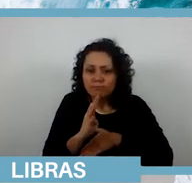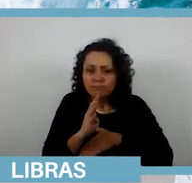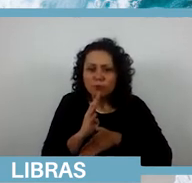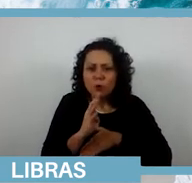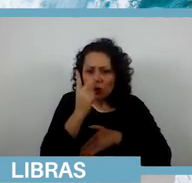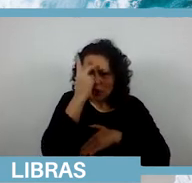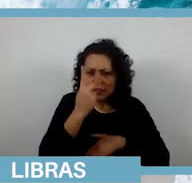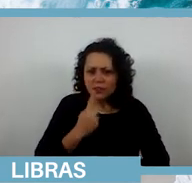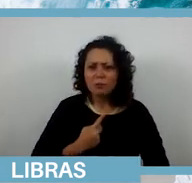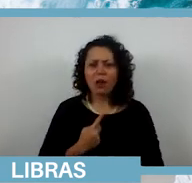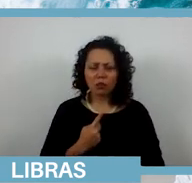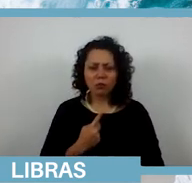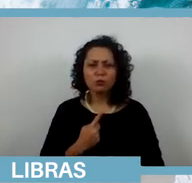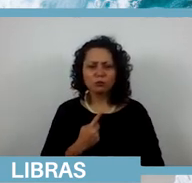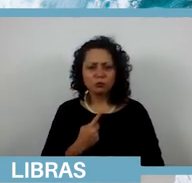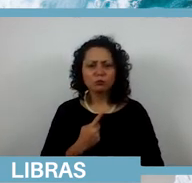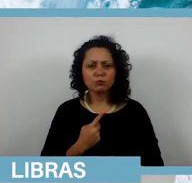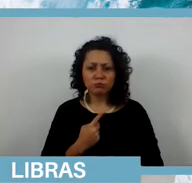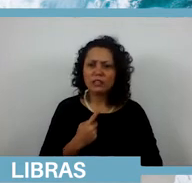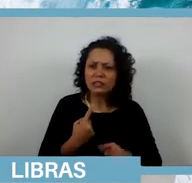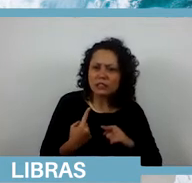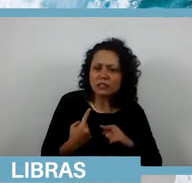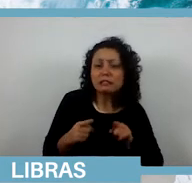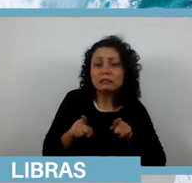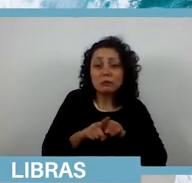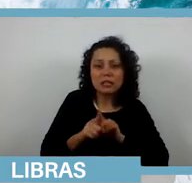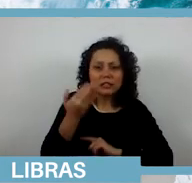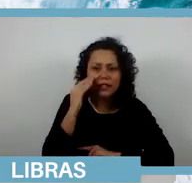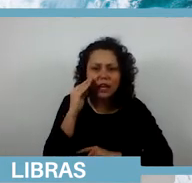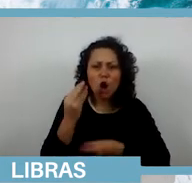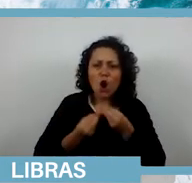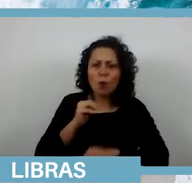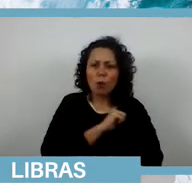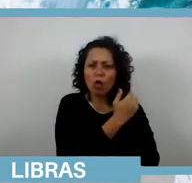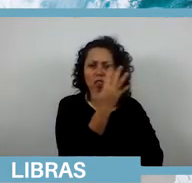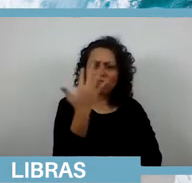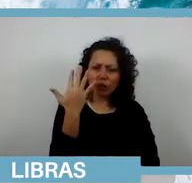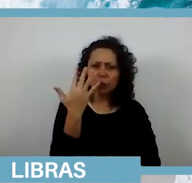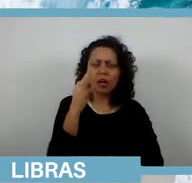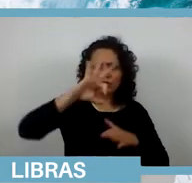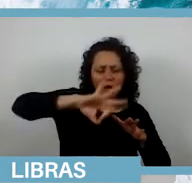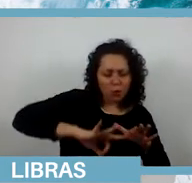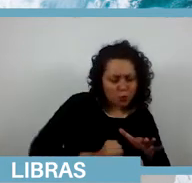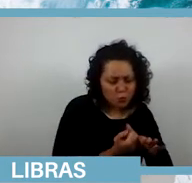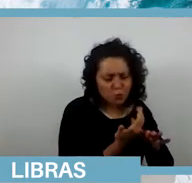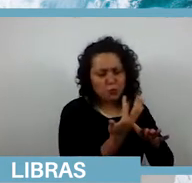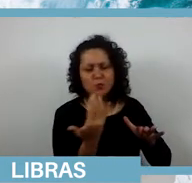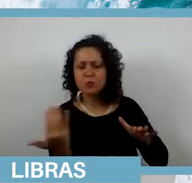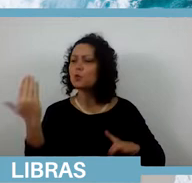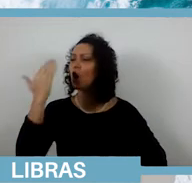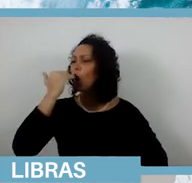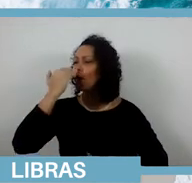conexão mesmo com, né, os ciclos, né, da natureza. Então, acho que tem vários benefícios aí de começar uma